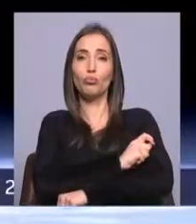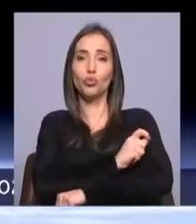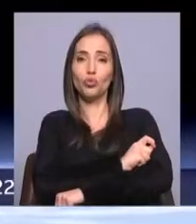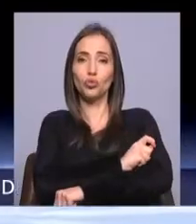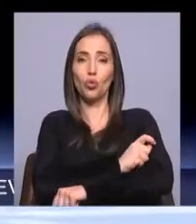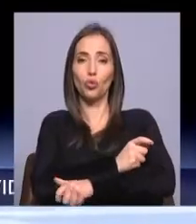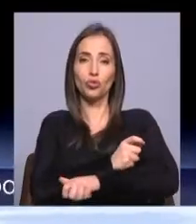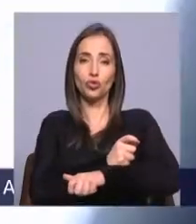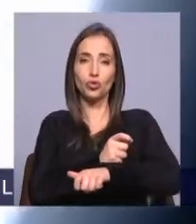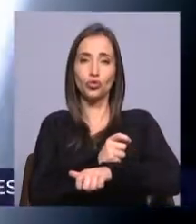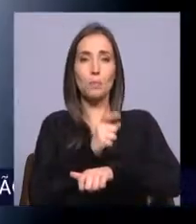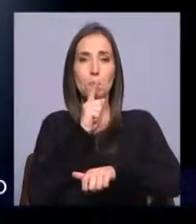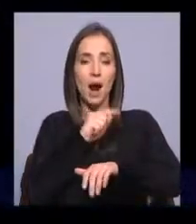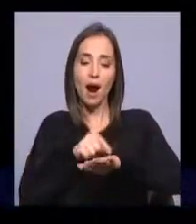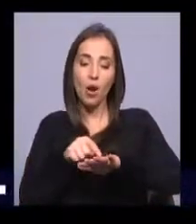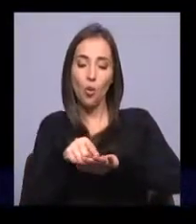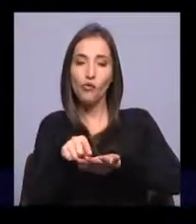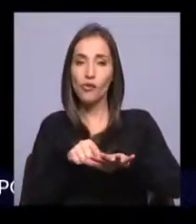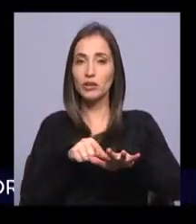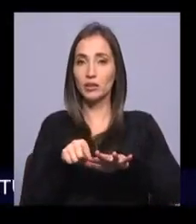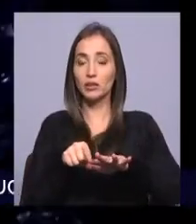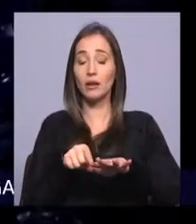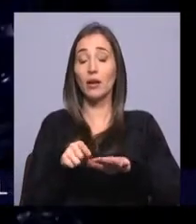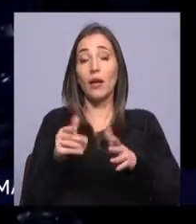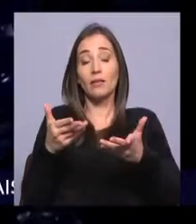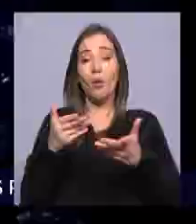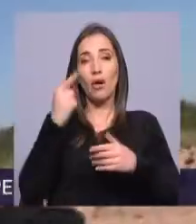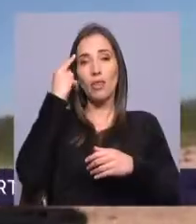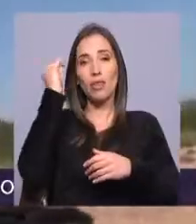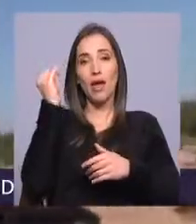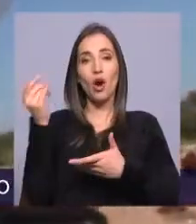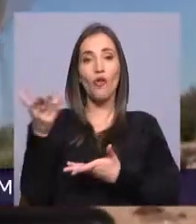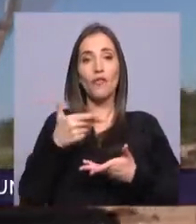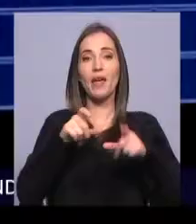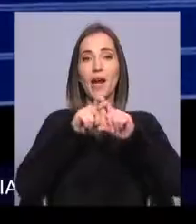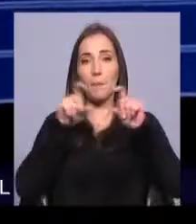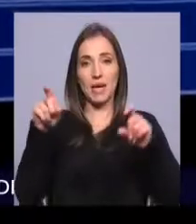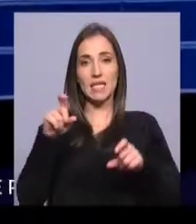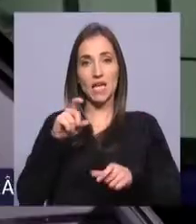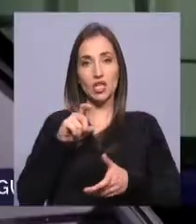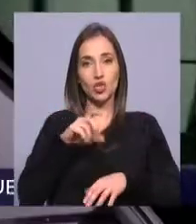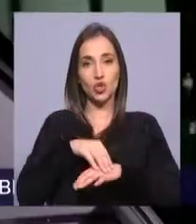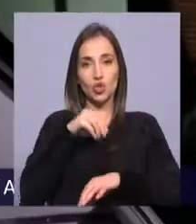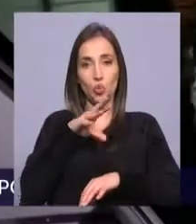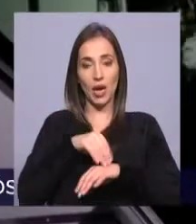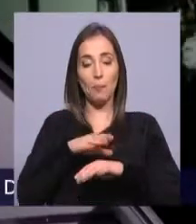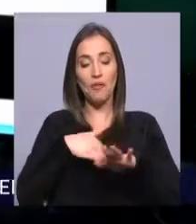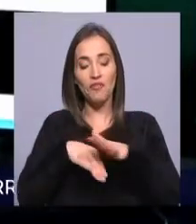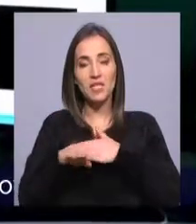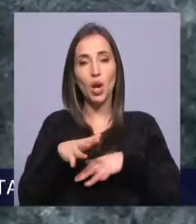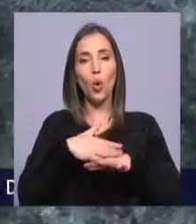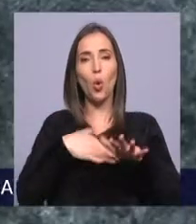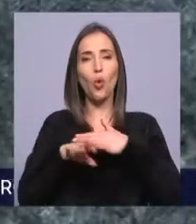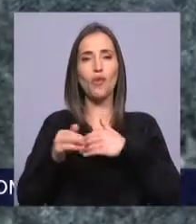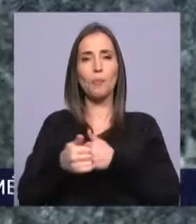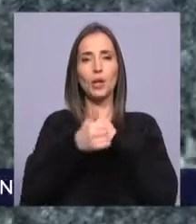luvas. Exatamente. Exato. E, portanto, o que a NASA e a General Motors fez foi convidar essa empresa sueca para desenvolverem uma luva ainda melhor. E assim Porquê é que isso é